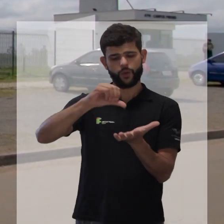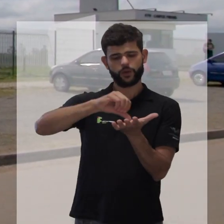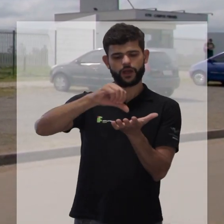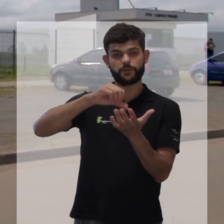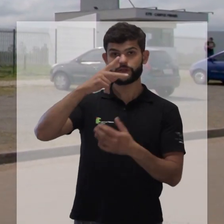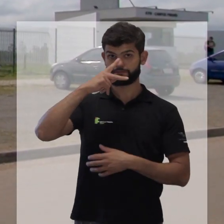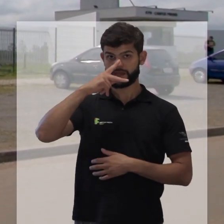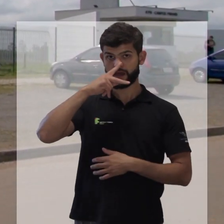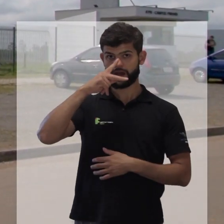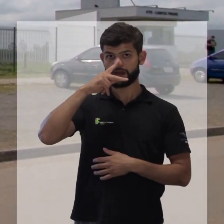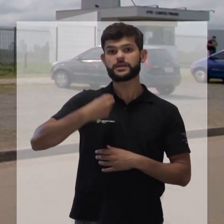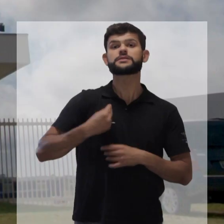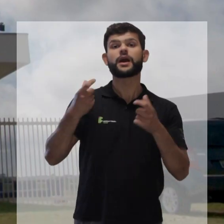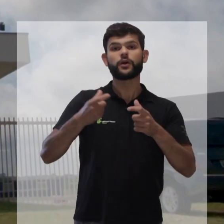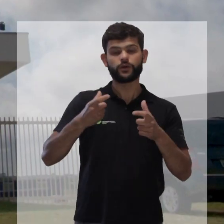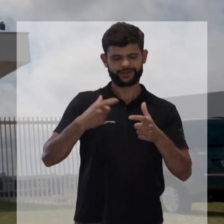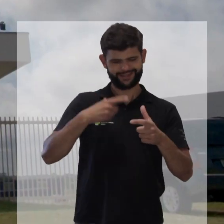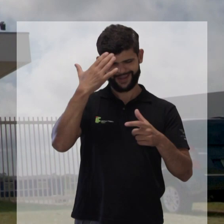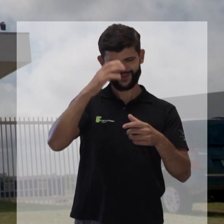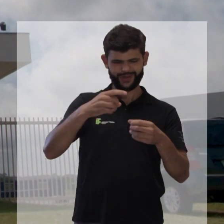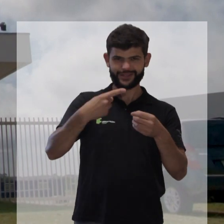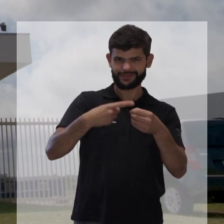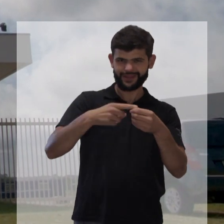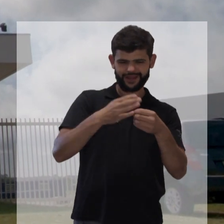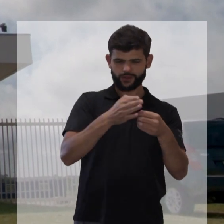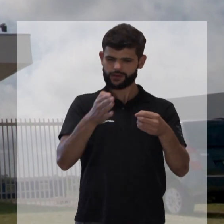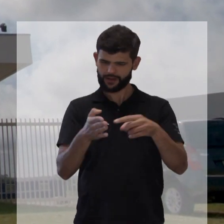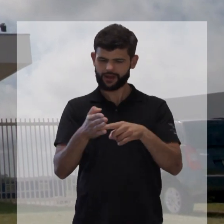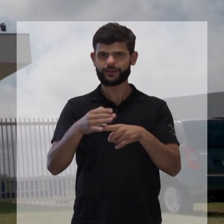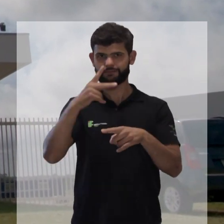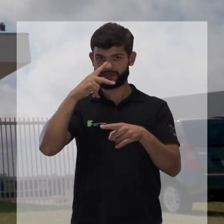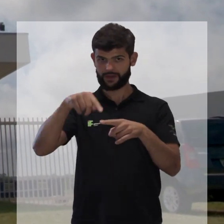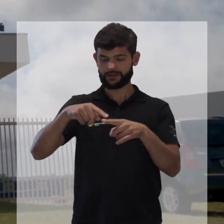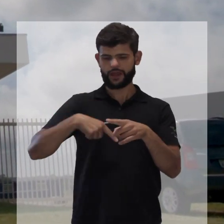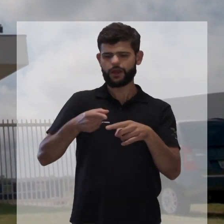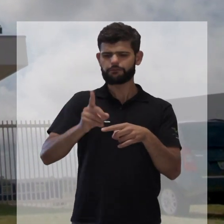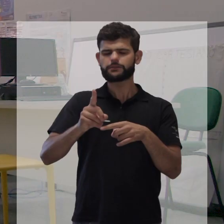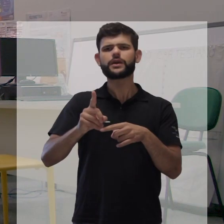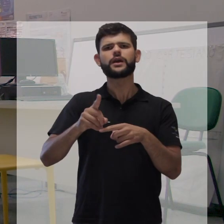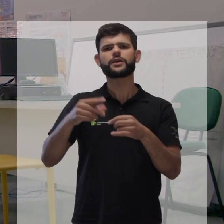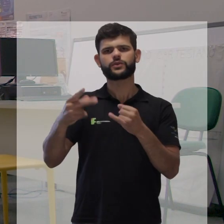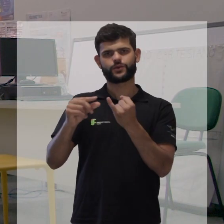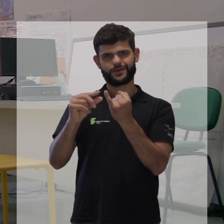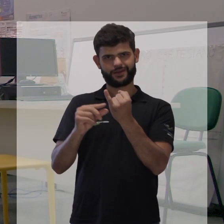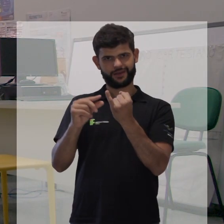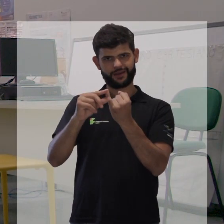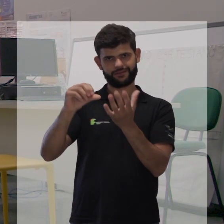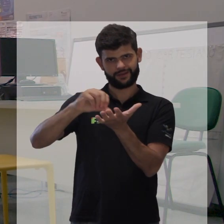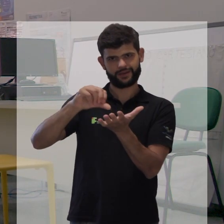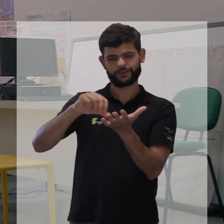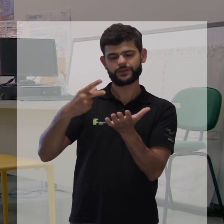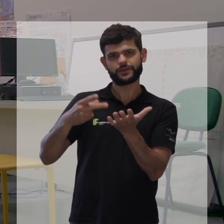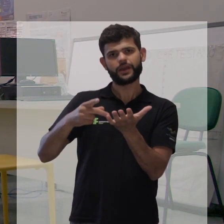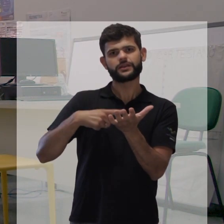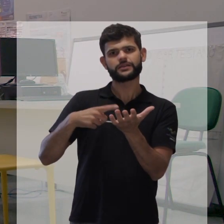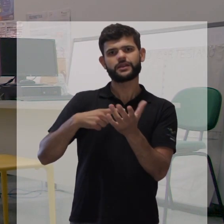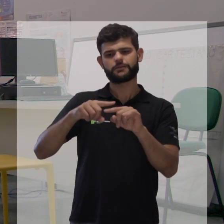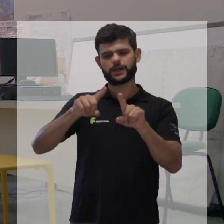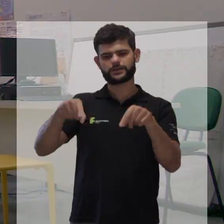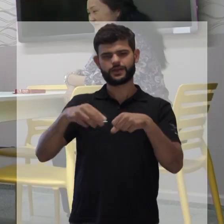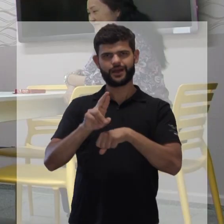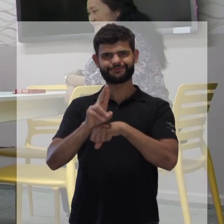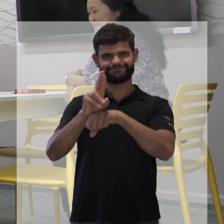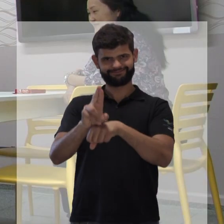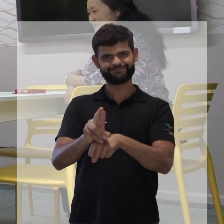Campus Pinhais, localizado na região metropolitana de Curitiba, é o primeiro do IFPR a oferecer uma sala de recursos